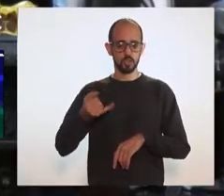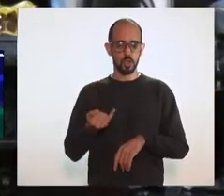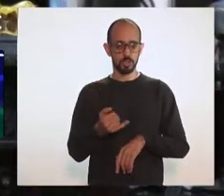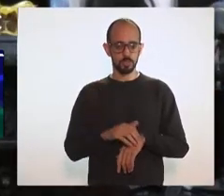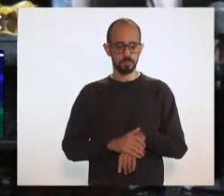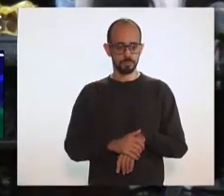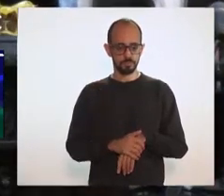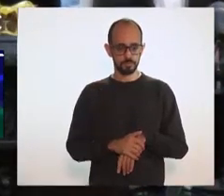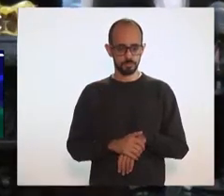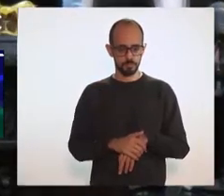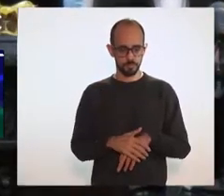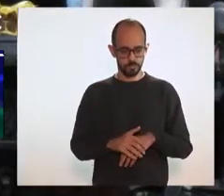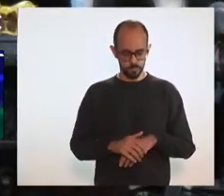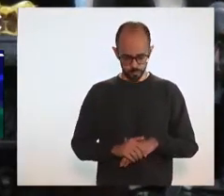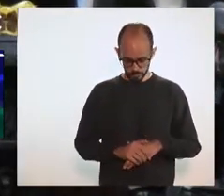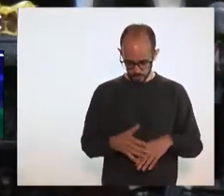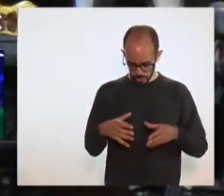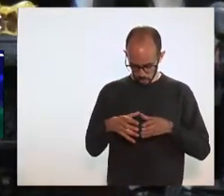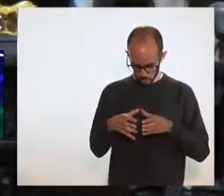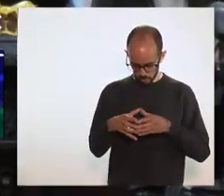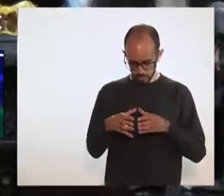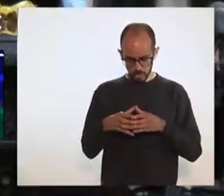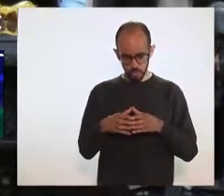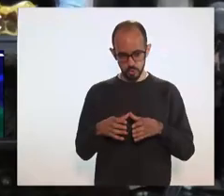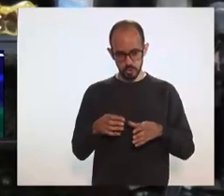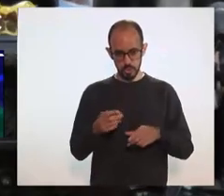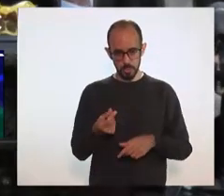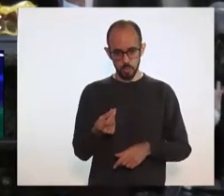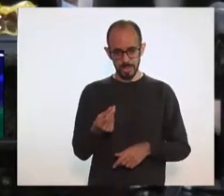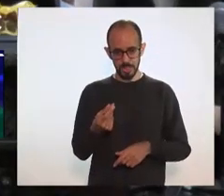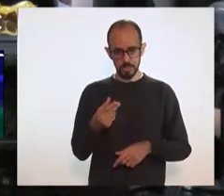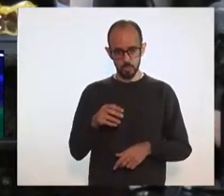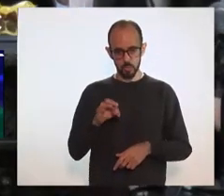Pela Comissão de Tributação, deputado Luiz Paulo.